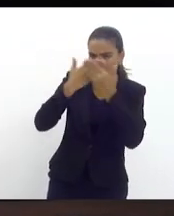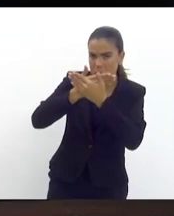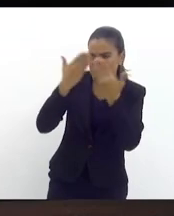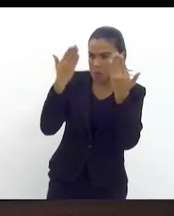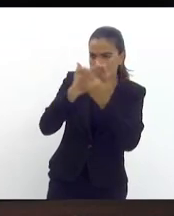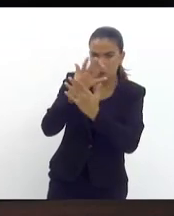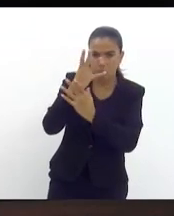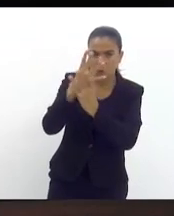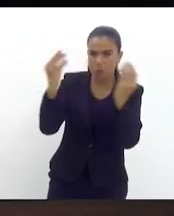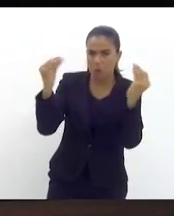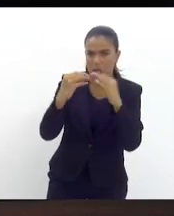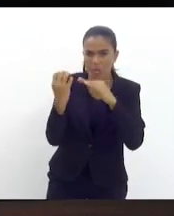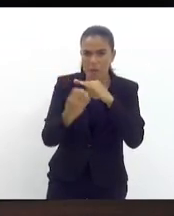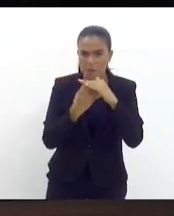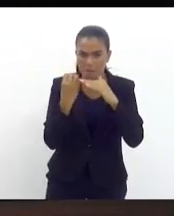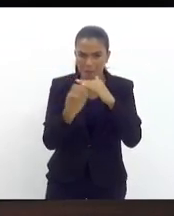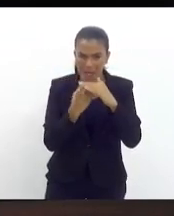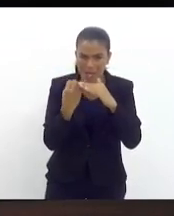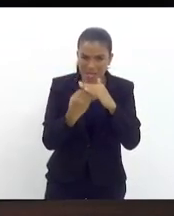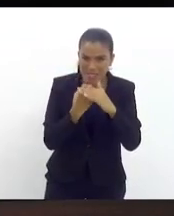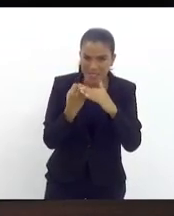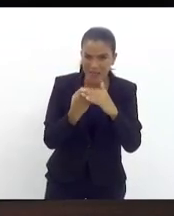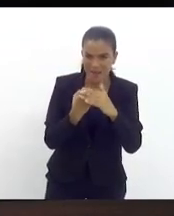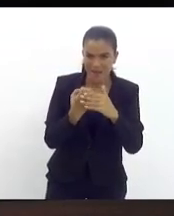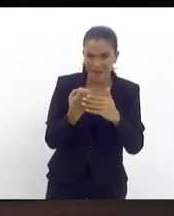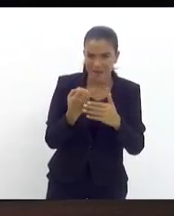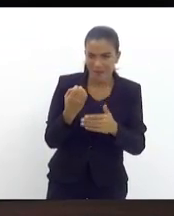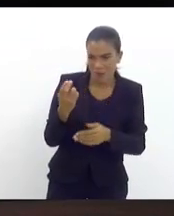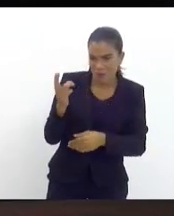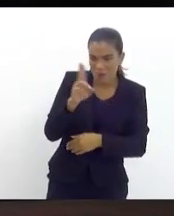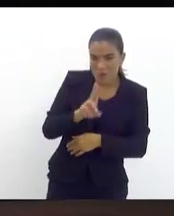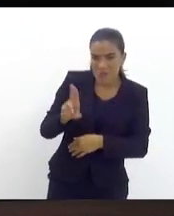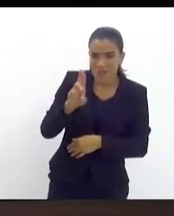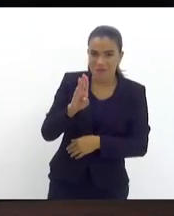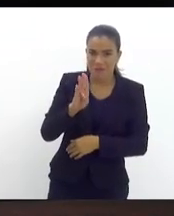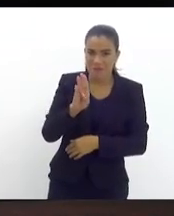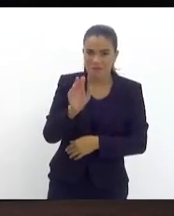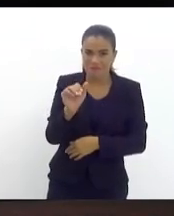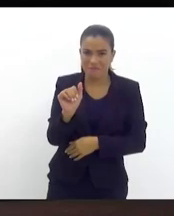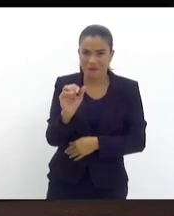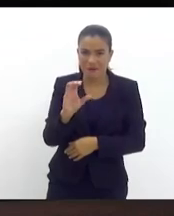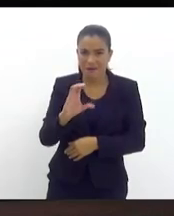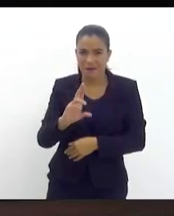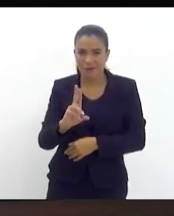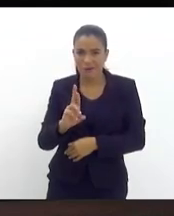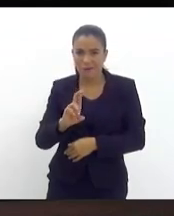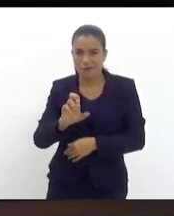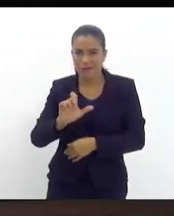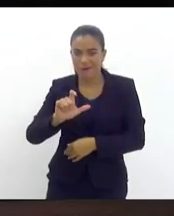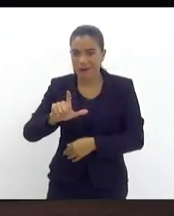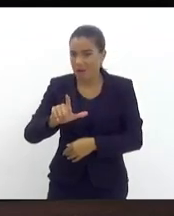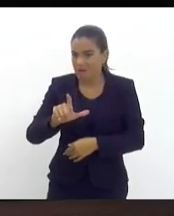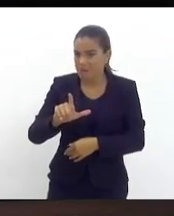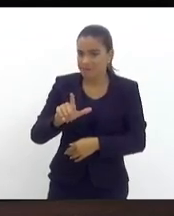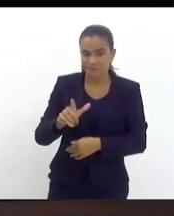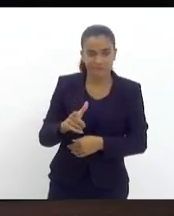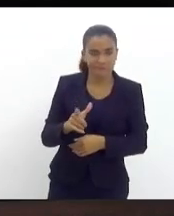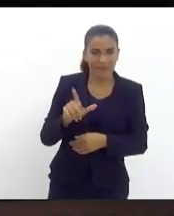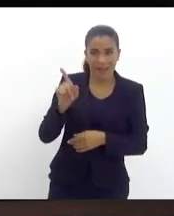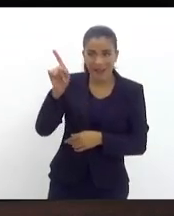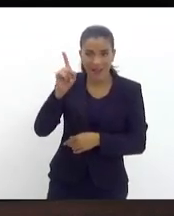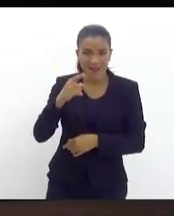as empresas de ônibus colocando famoso Bacurau nas linhas de São João de Meriti e